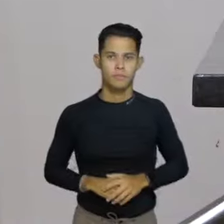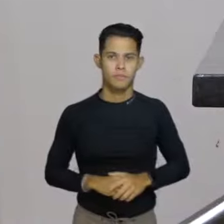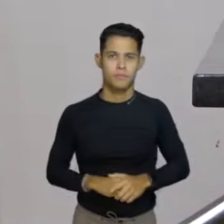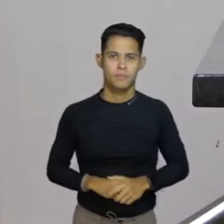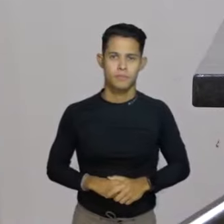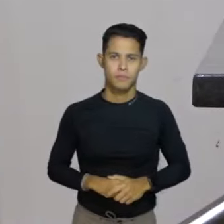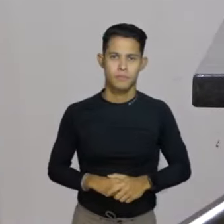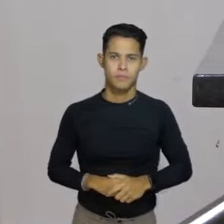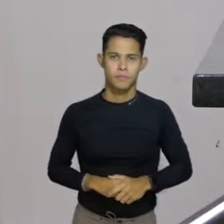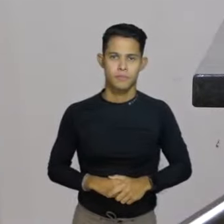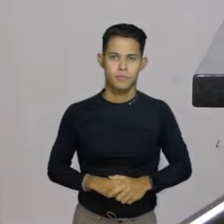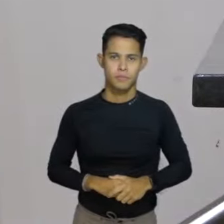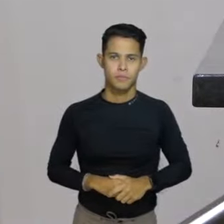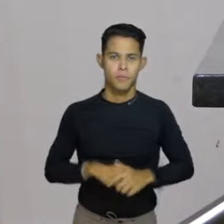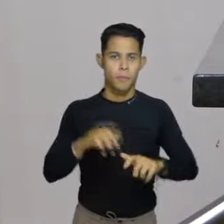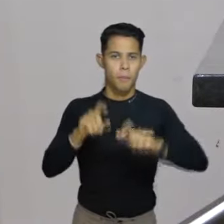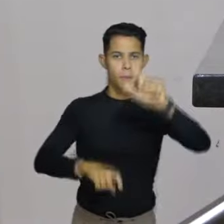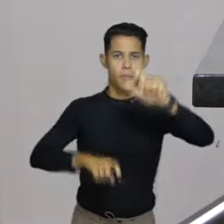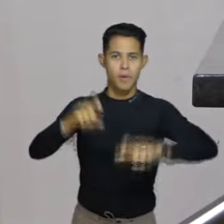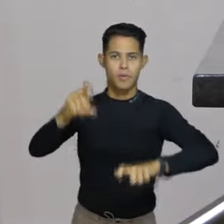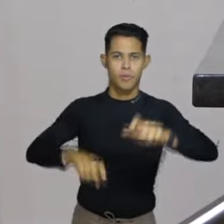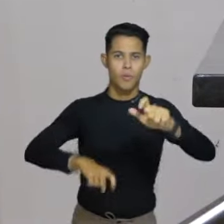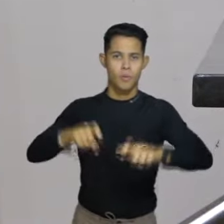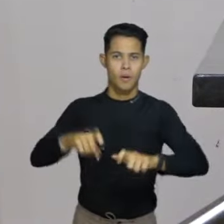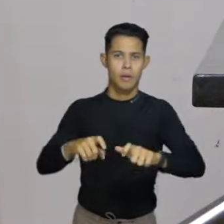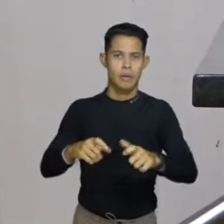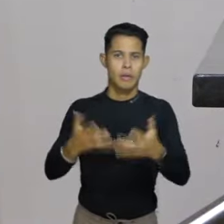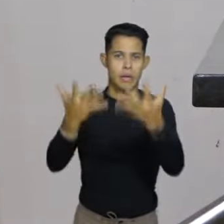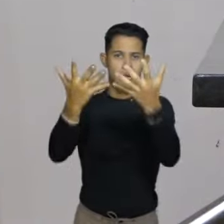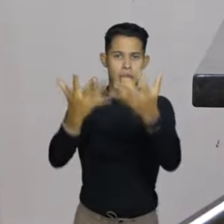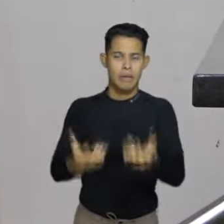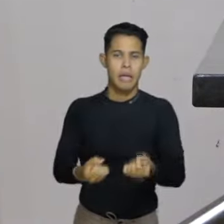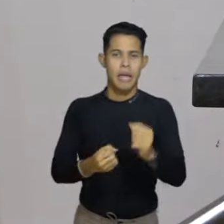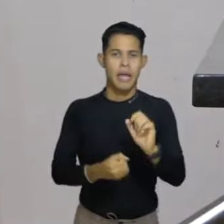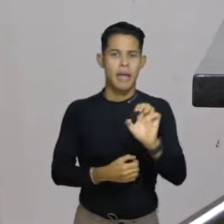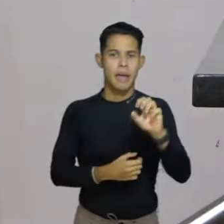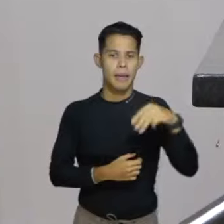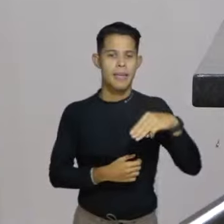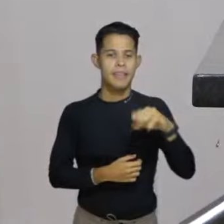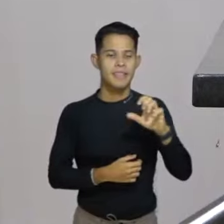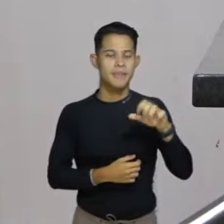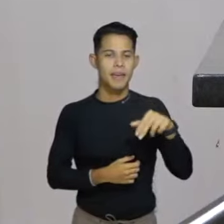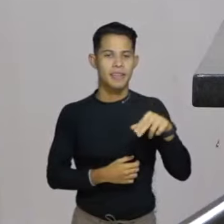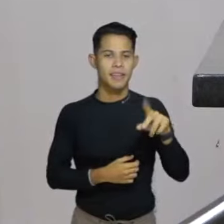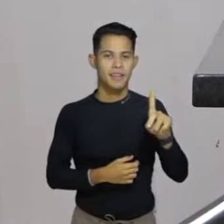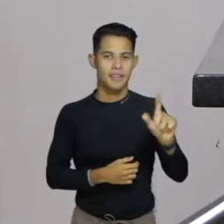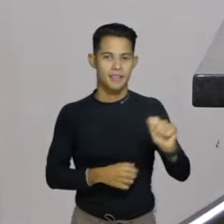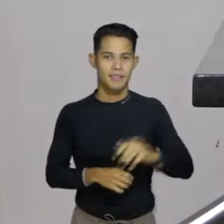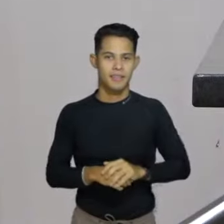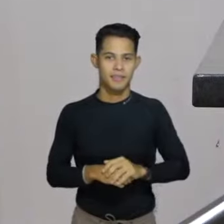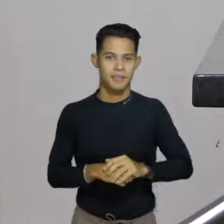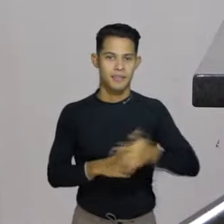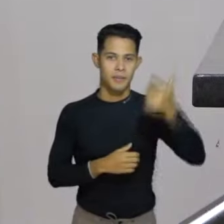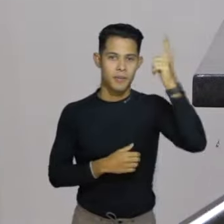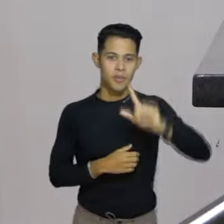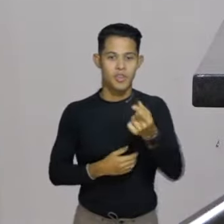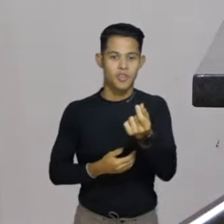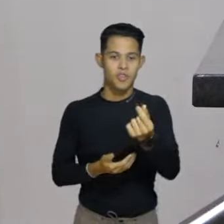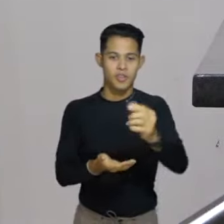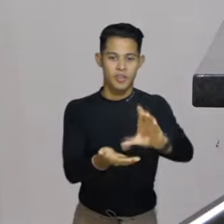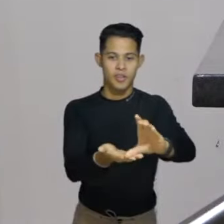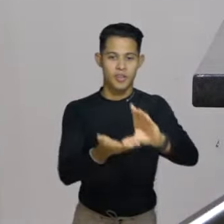difícil gente que se prostituir por emenda para resgatar o próprio dinheiro do